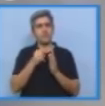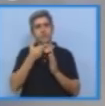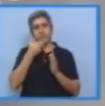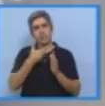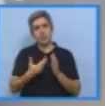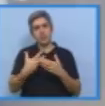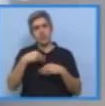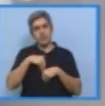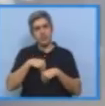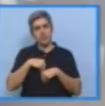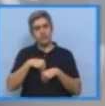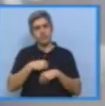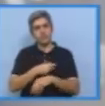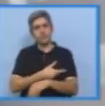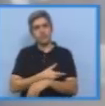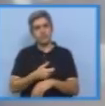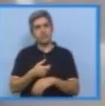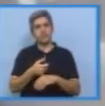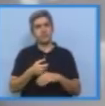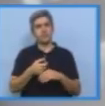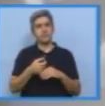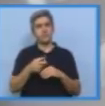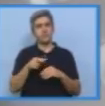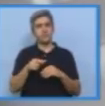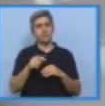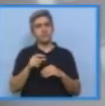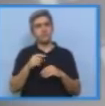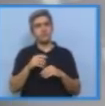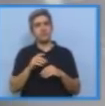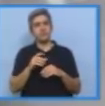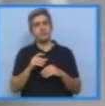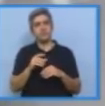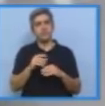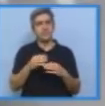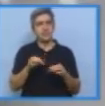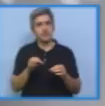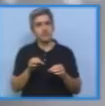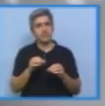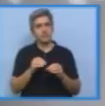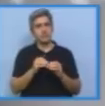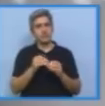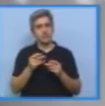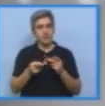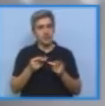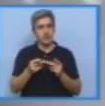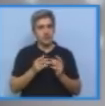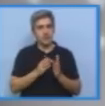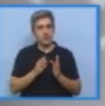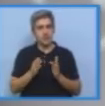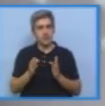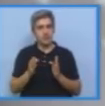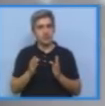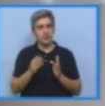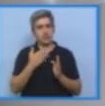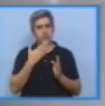bagagem das análises, ou seja, este estilo mais simples, mais sintético, mais analítico, também